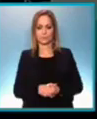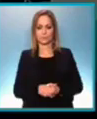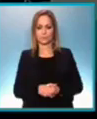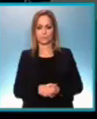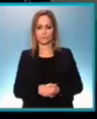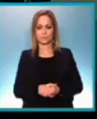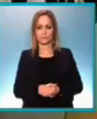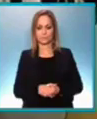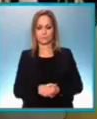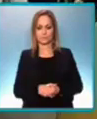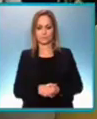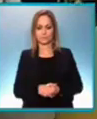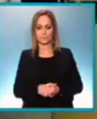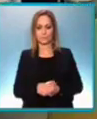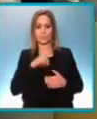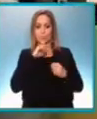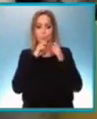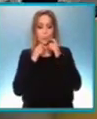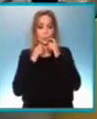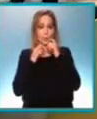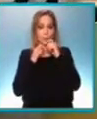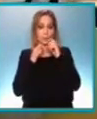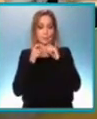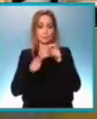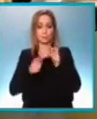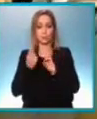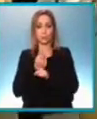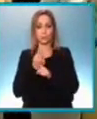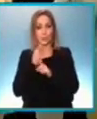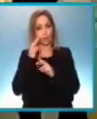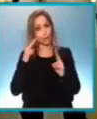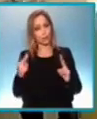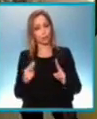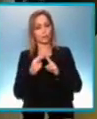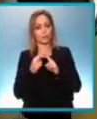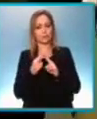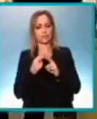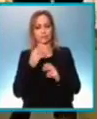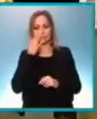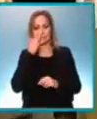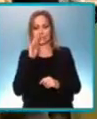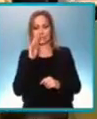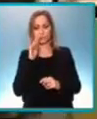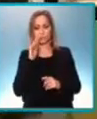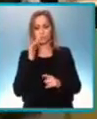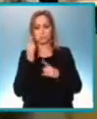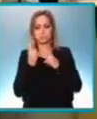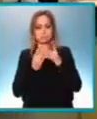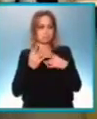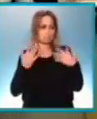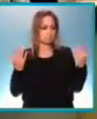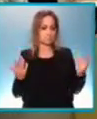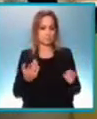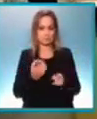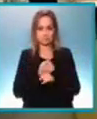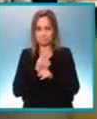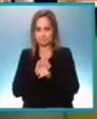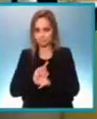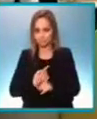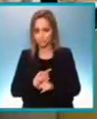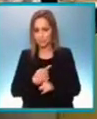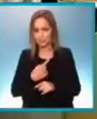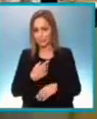olha! Pode-se encontrar qualquer tipo de pessoa, qualquer tipo de atitude, qualquer tipo de disparate nesta sala